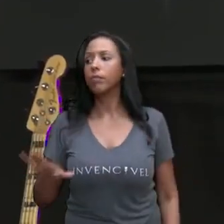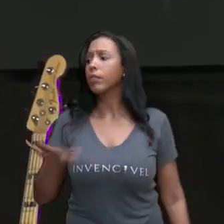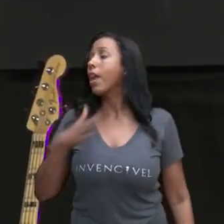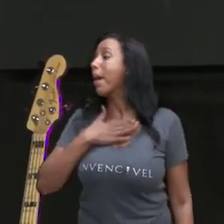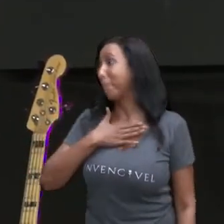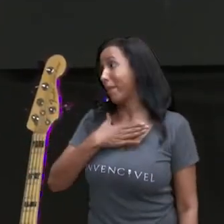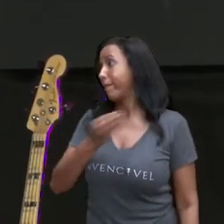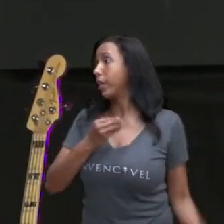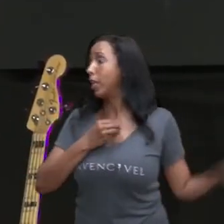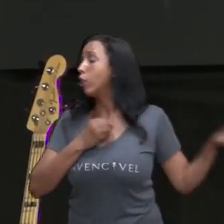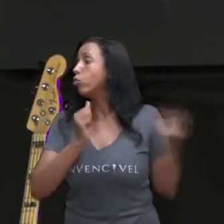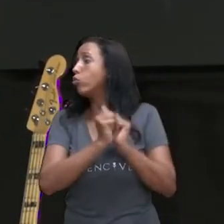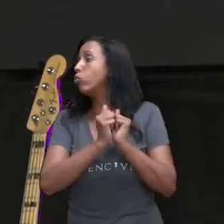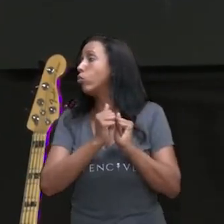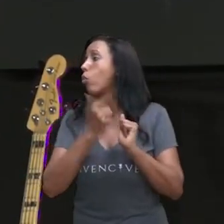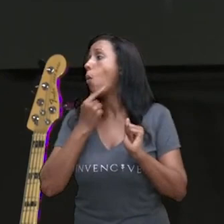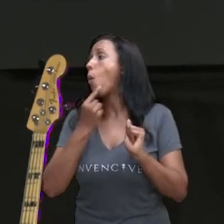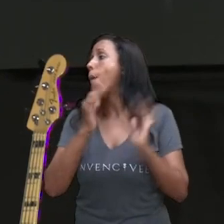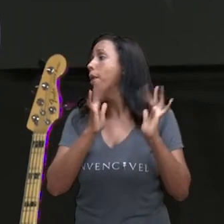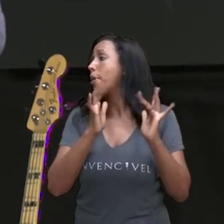quarto, na tua casa.